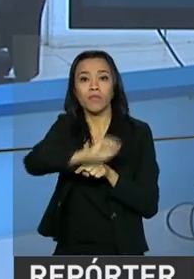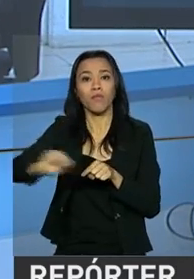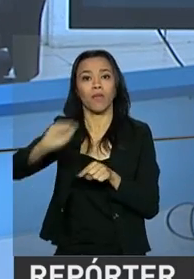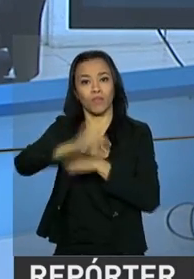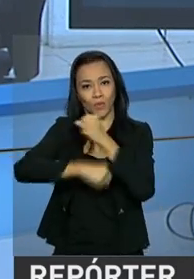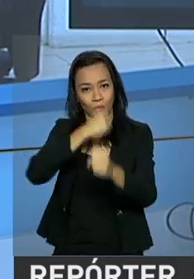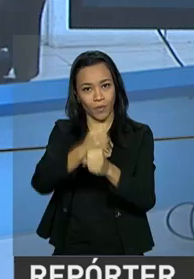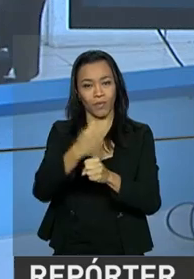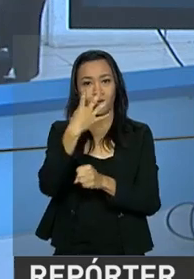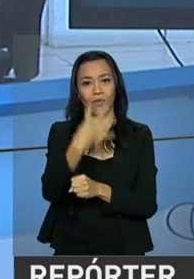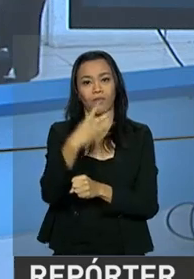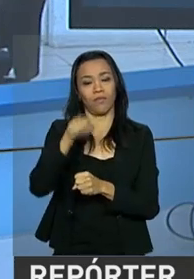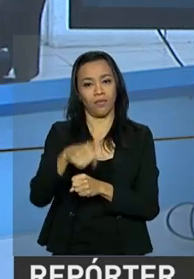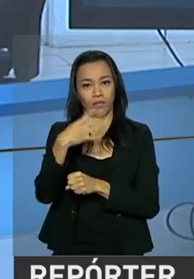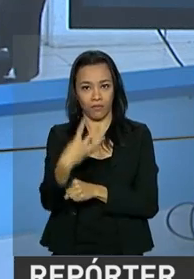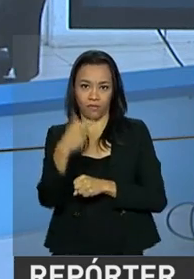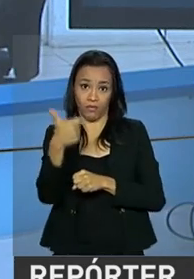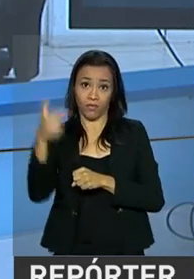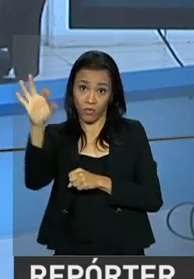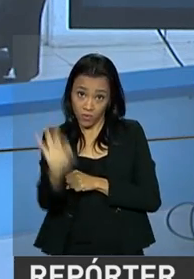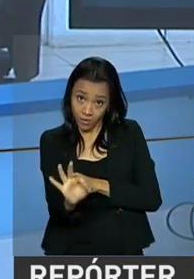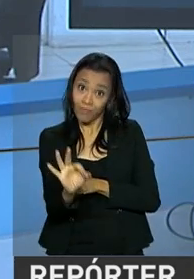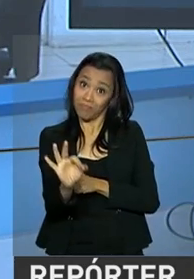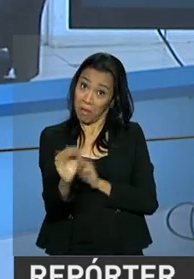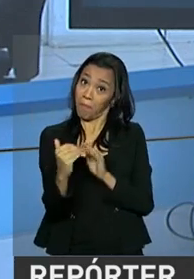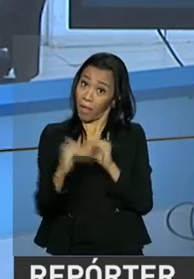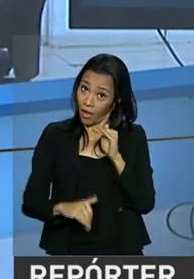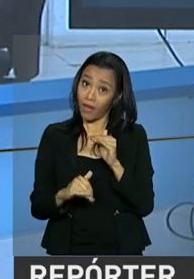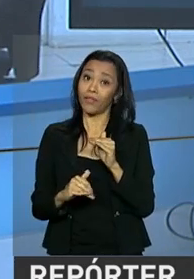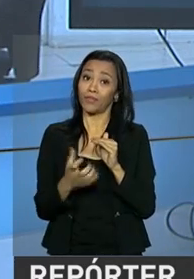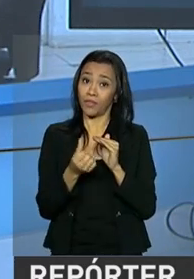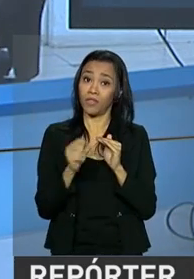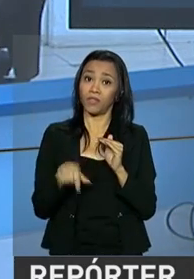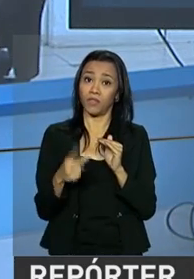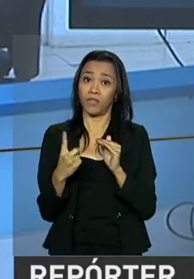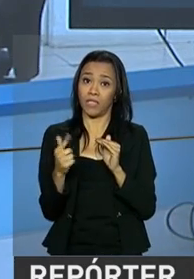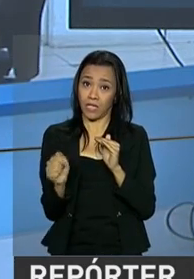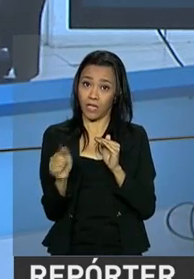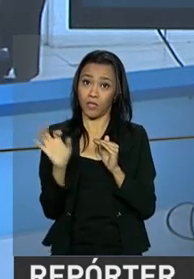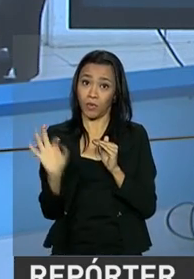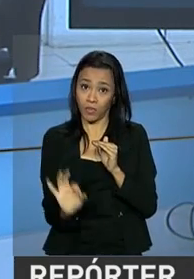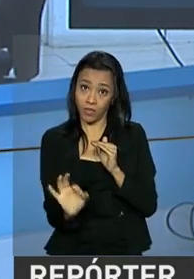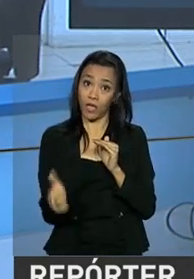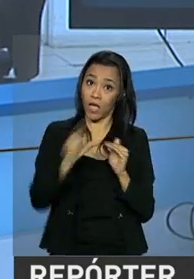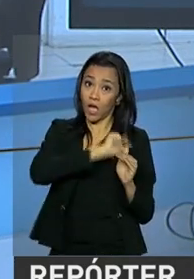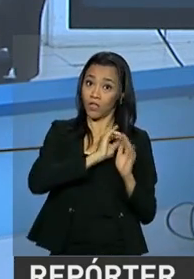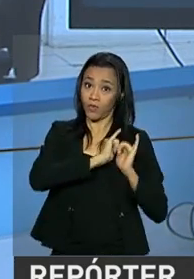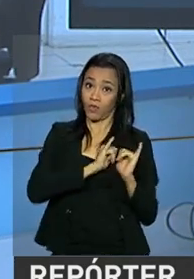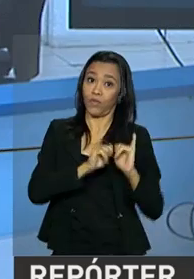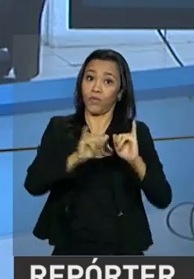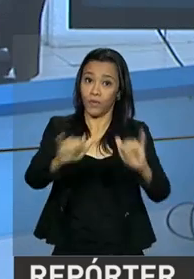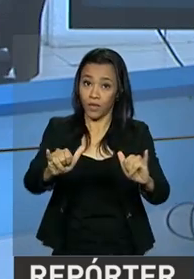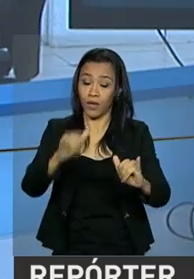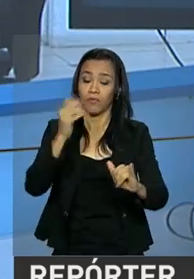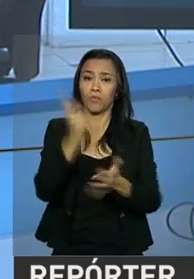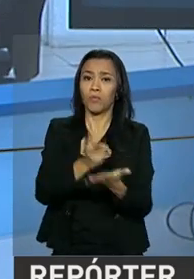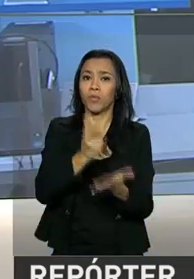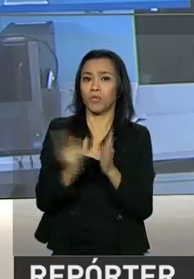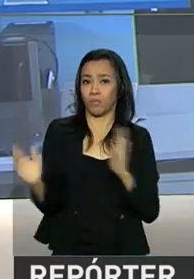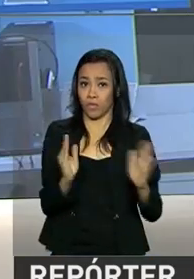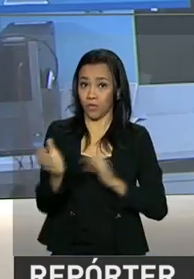ano fechou em 4,42 bem abaixo dos 6,17 registrados no mesmo período do ano